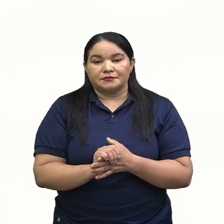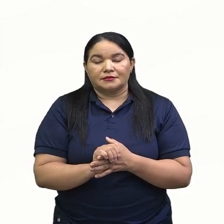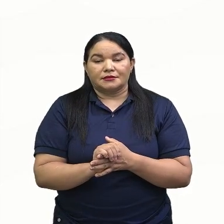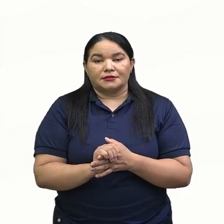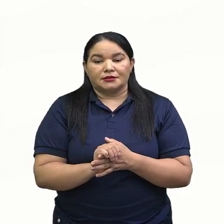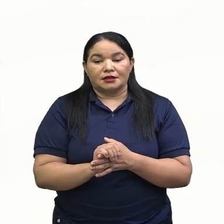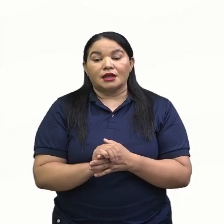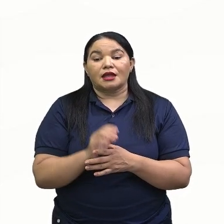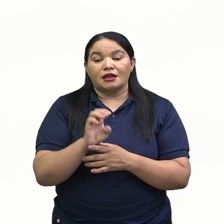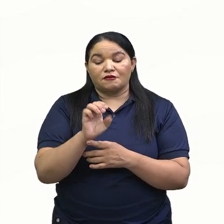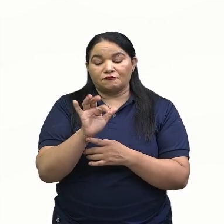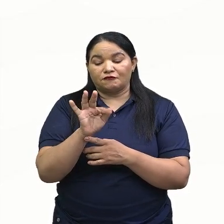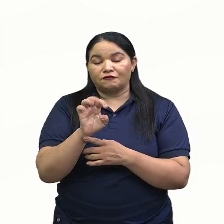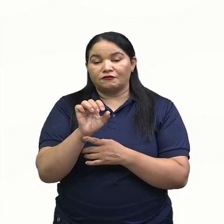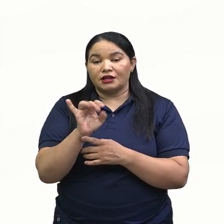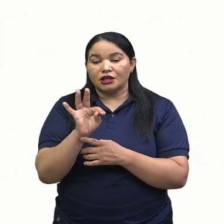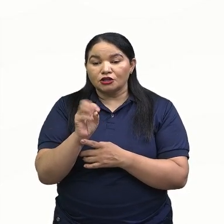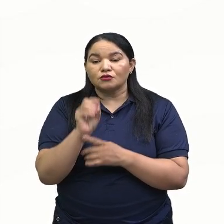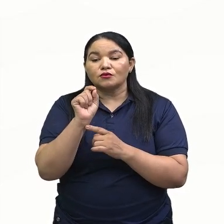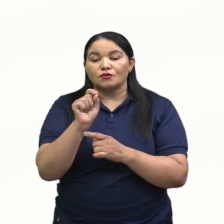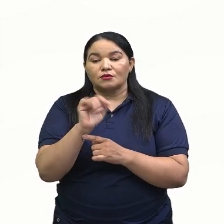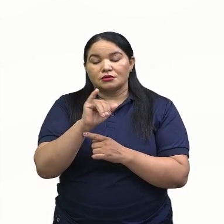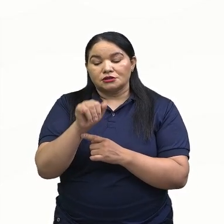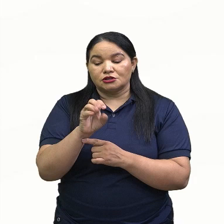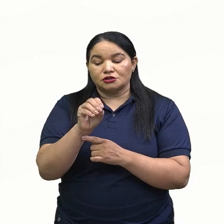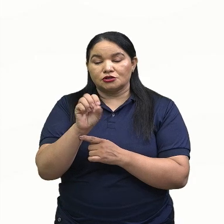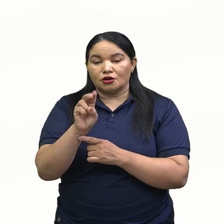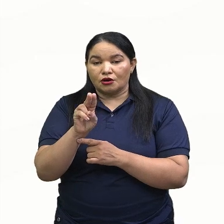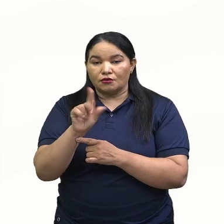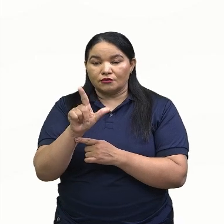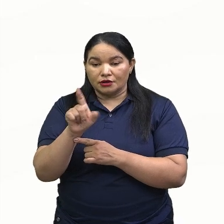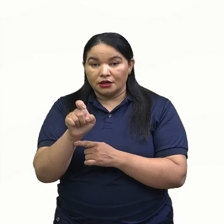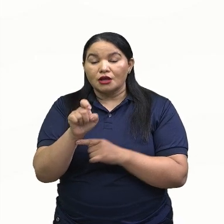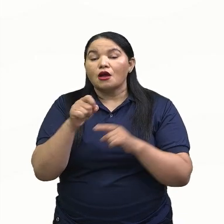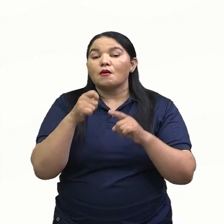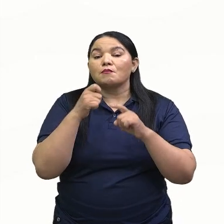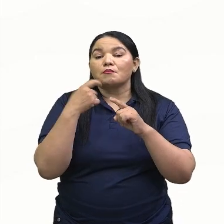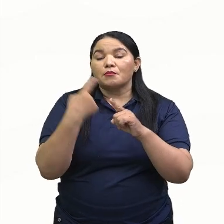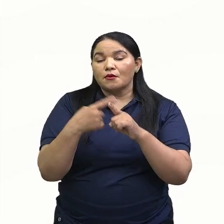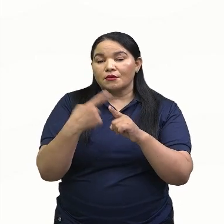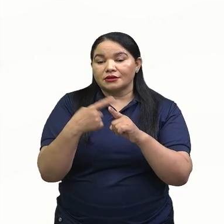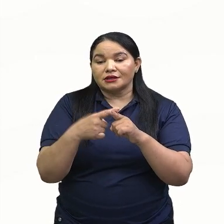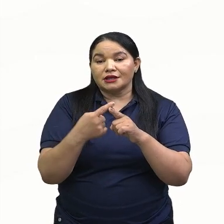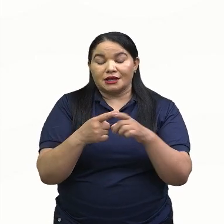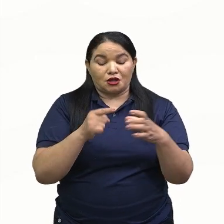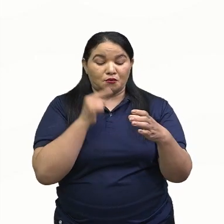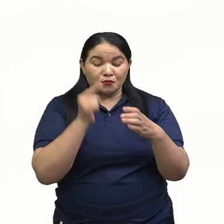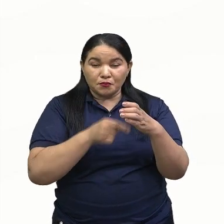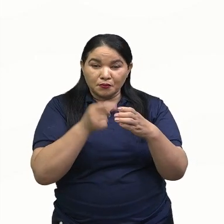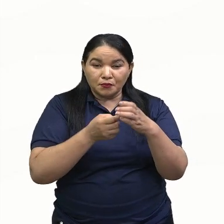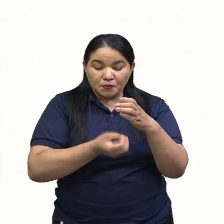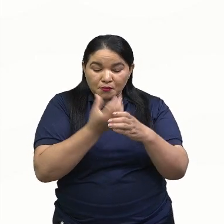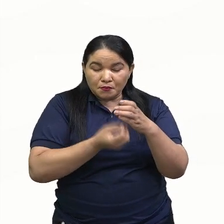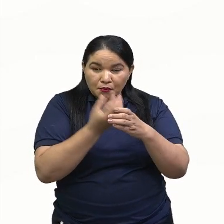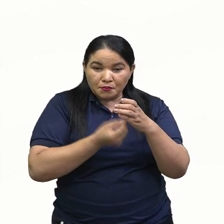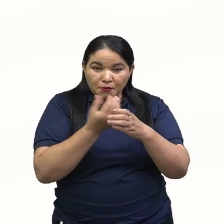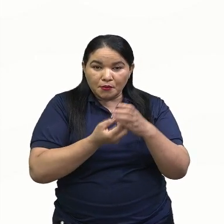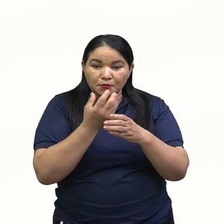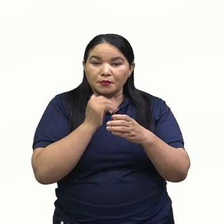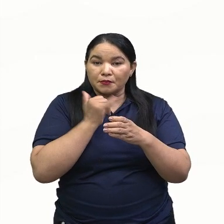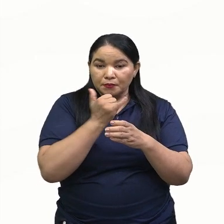efeito Joule. O que significa isso? Ele ocorre porque os geradores apresentam